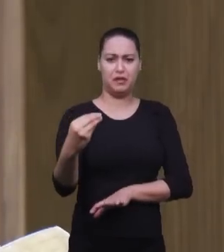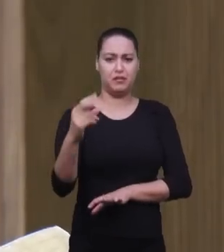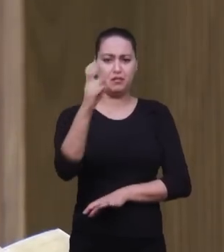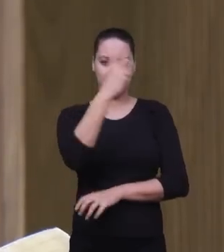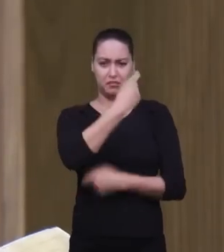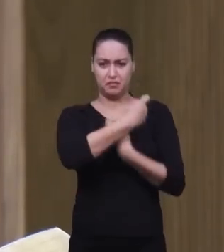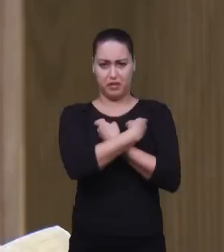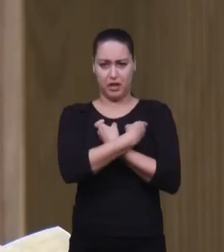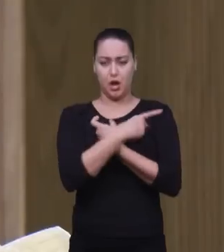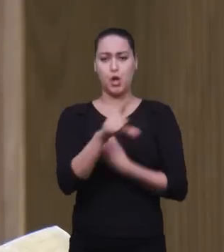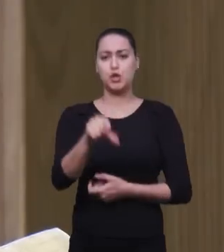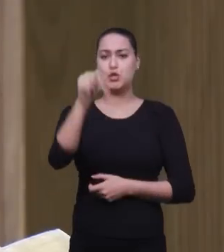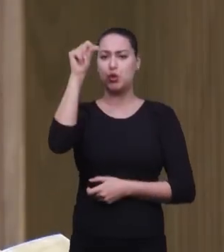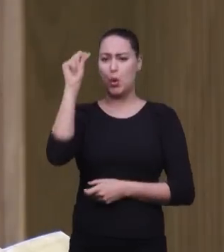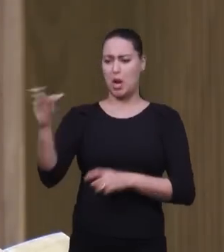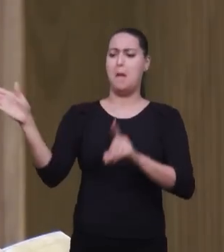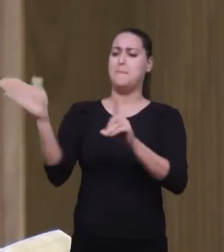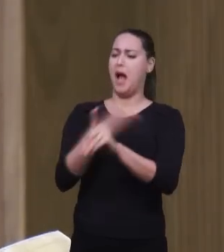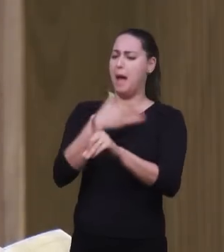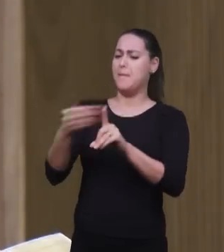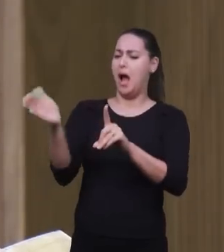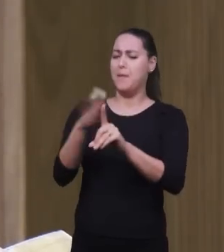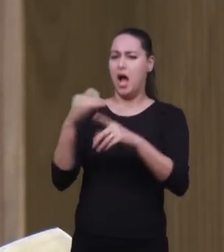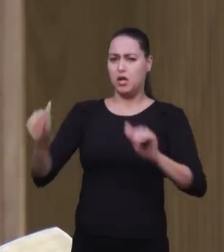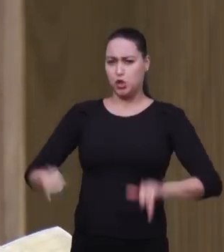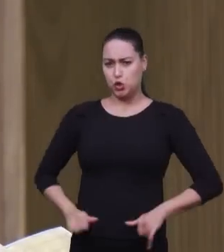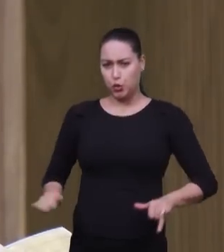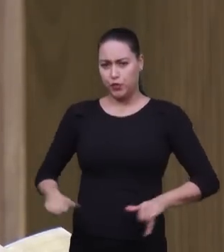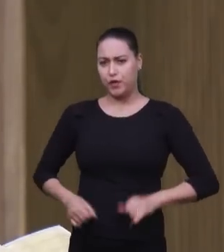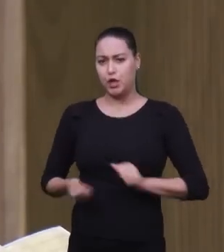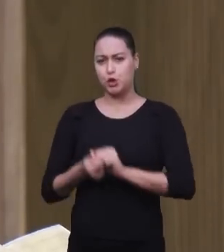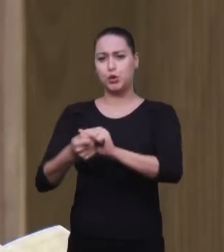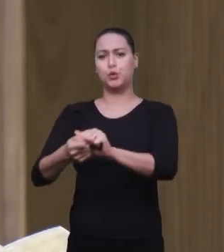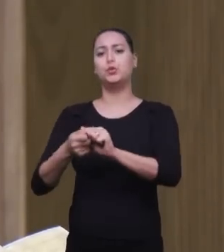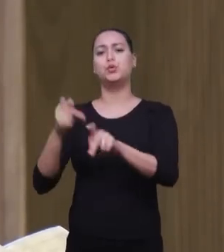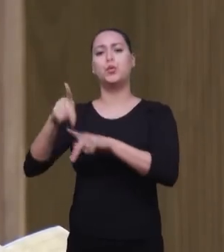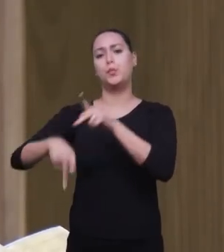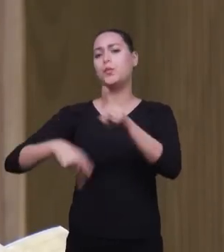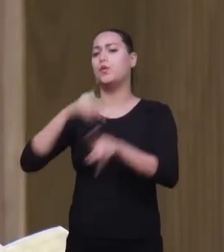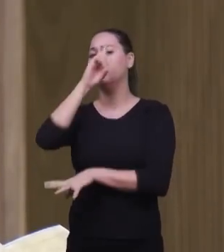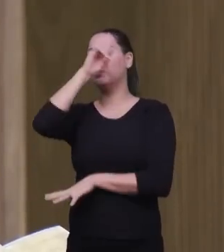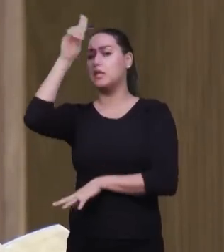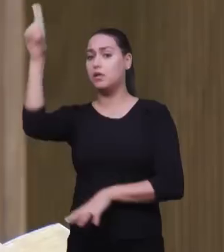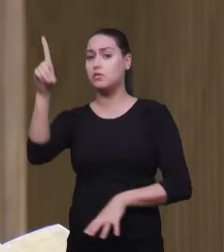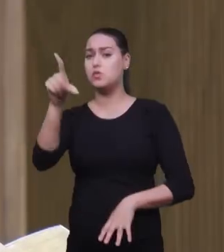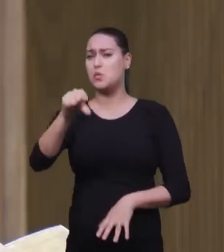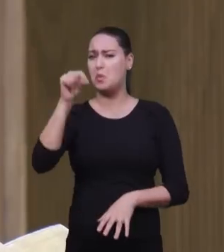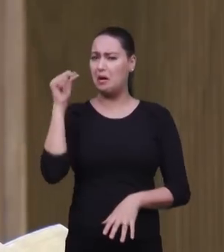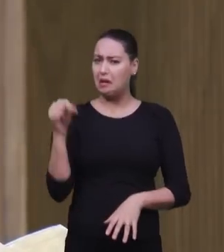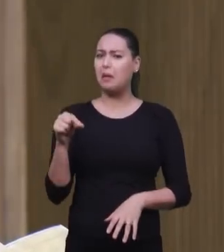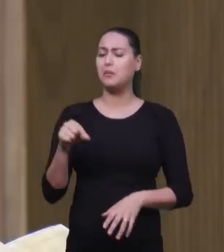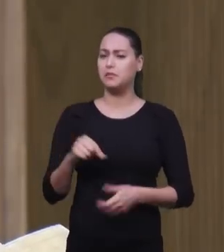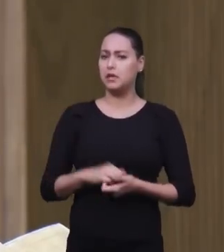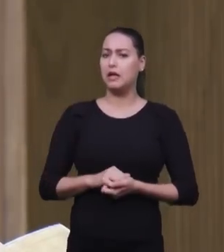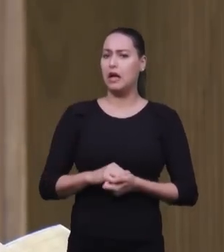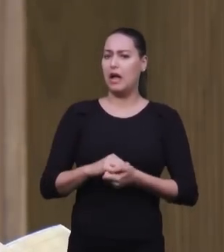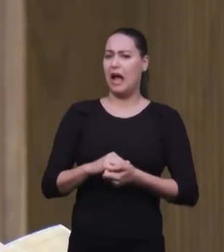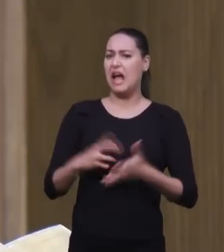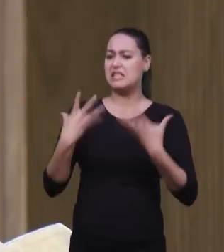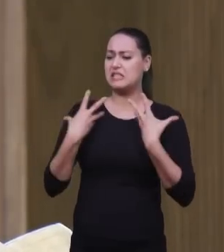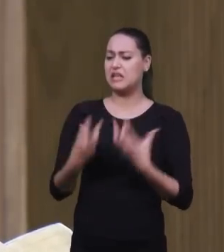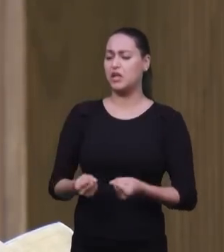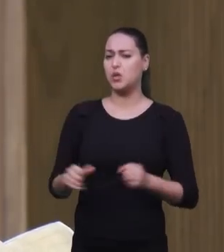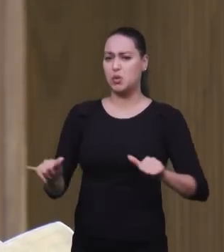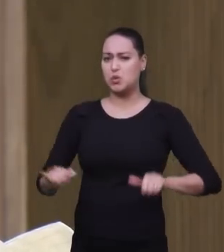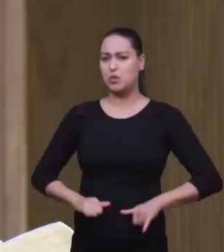filho da filha de Faraó e escolheu ser maltratado com o povo de Deus. Escolheu ser maltratado